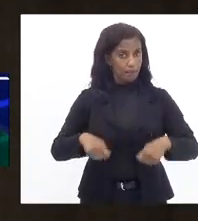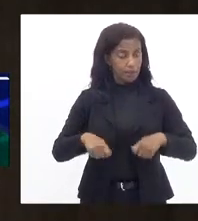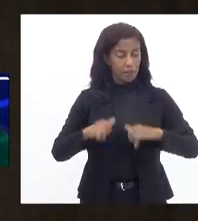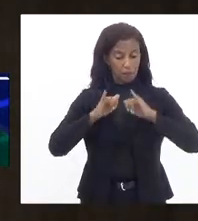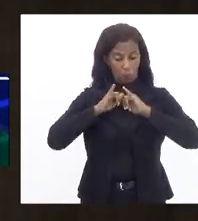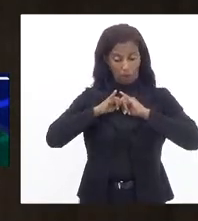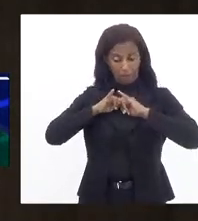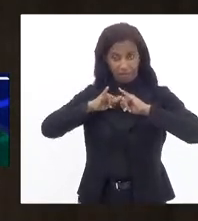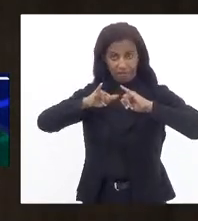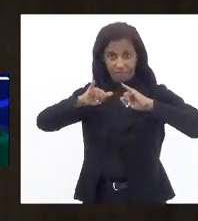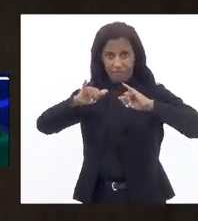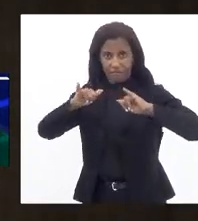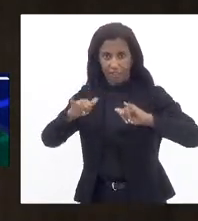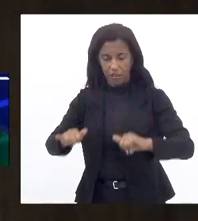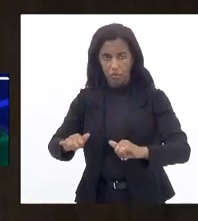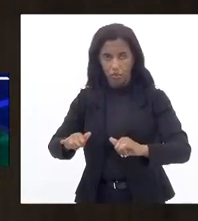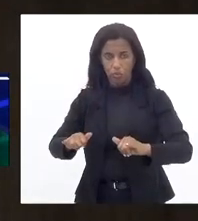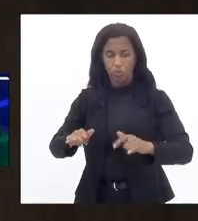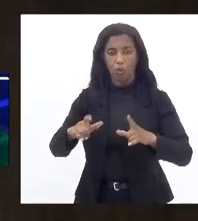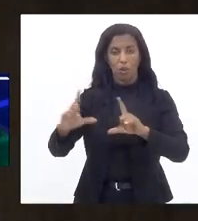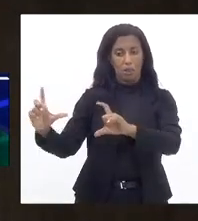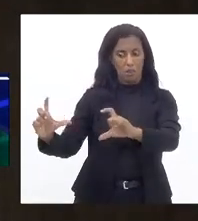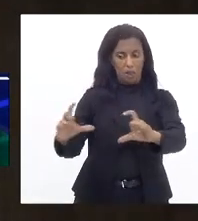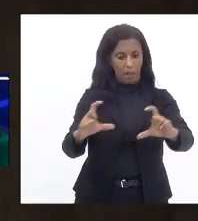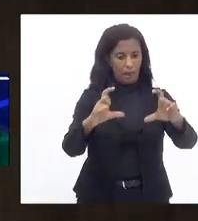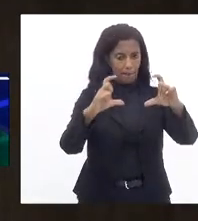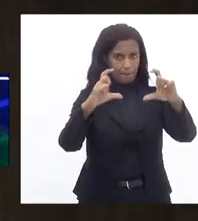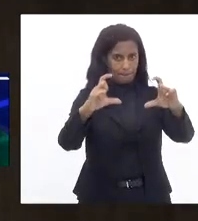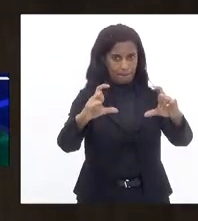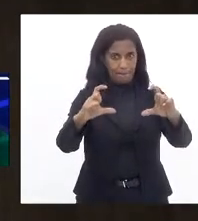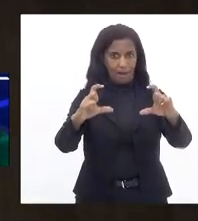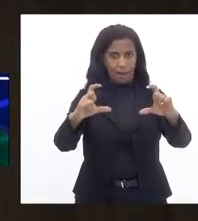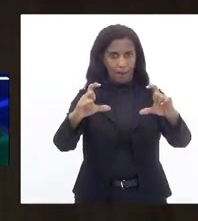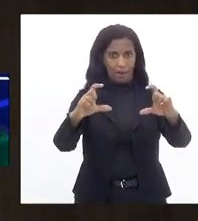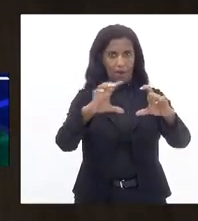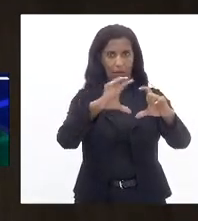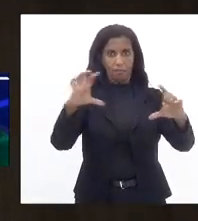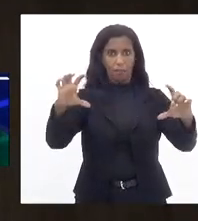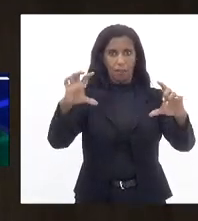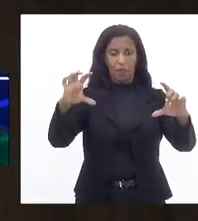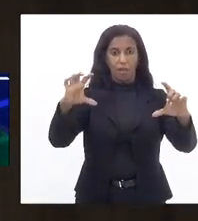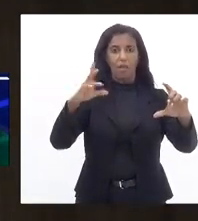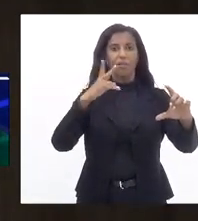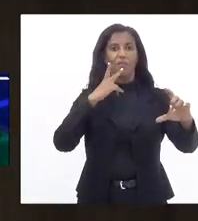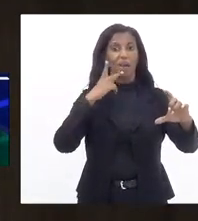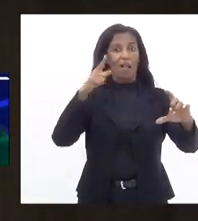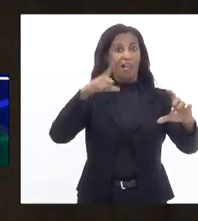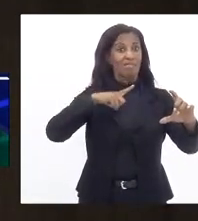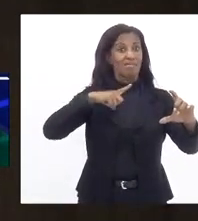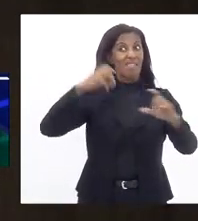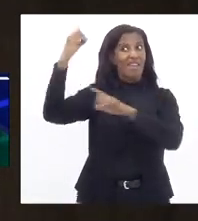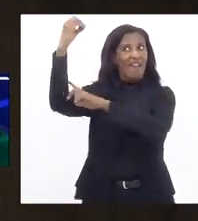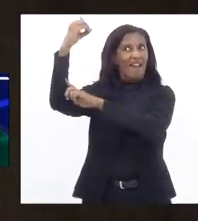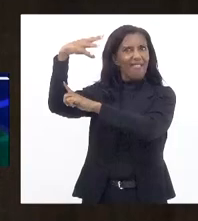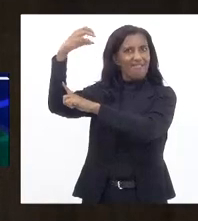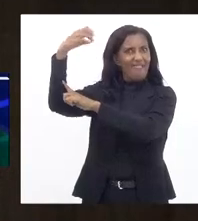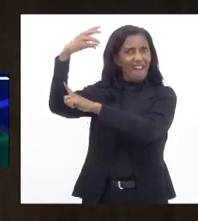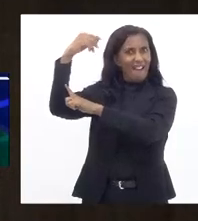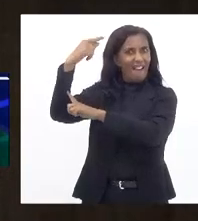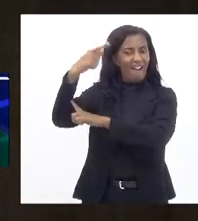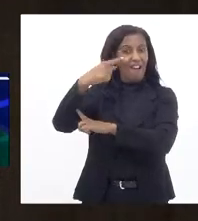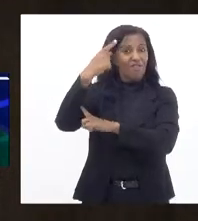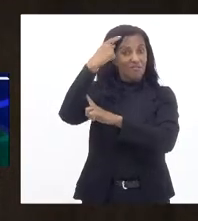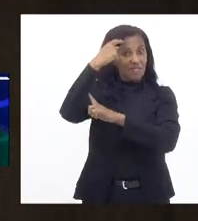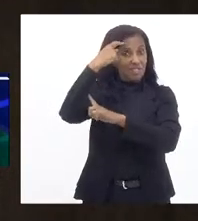aviso, tem que ter a placa para alertá-lo, para que você saiba que